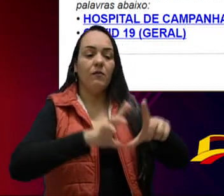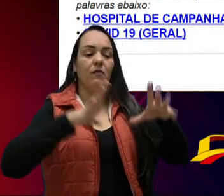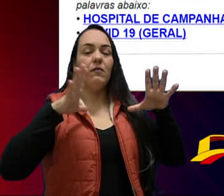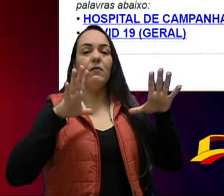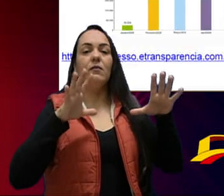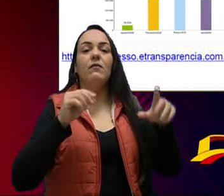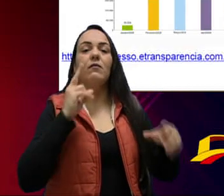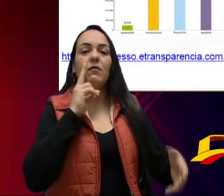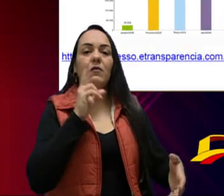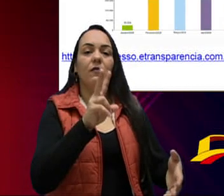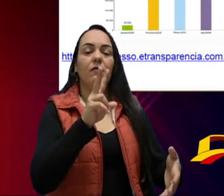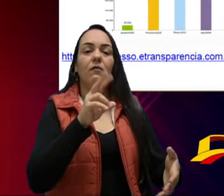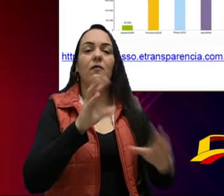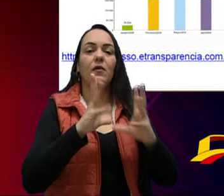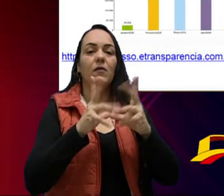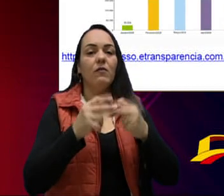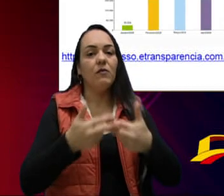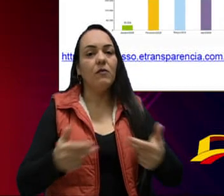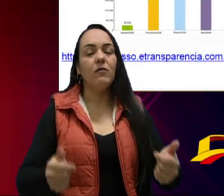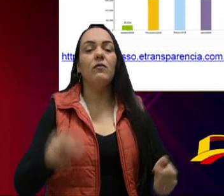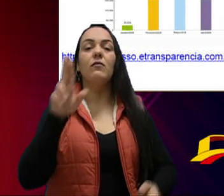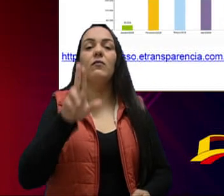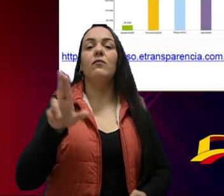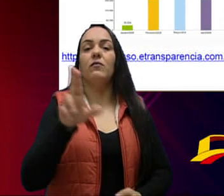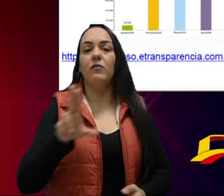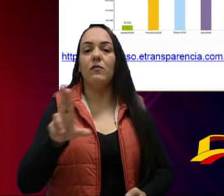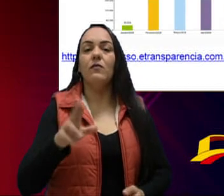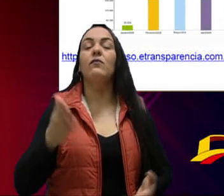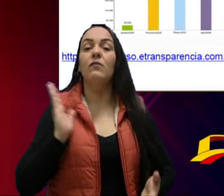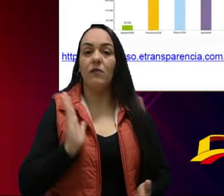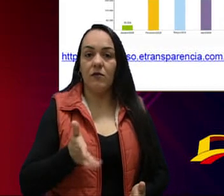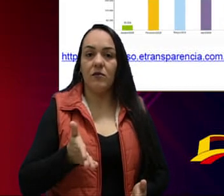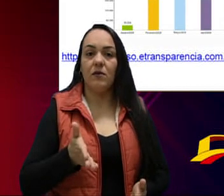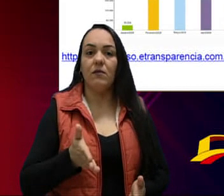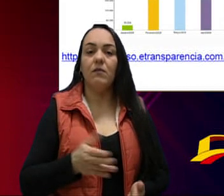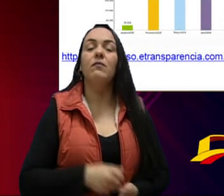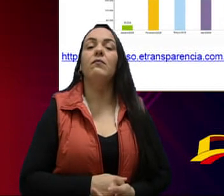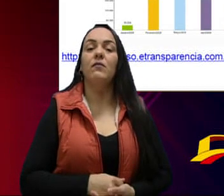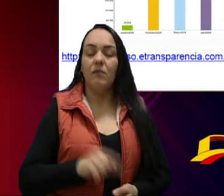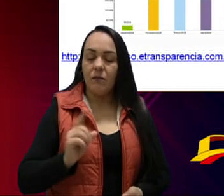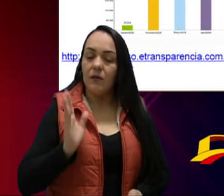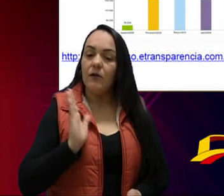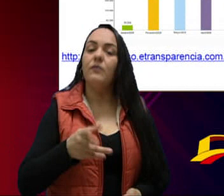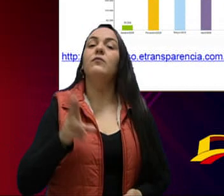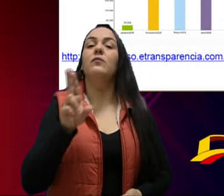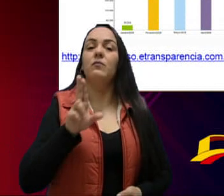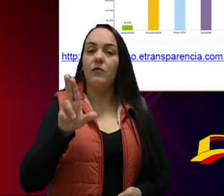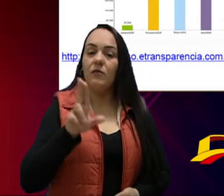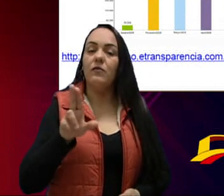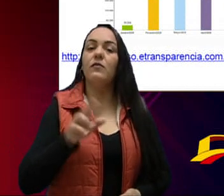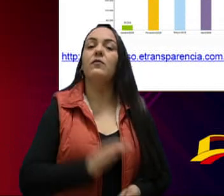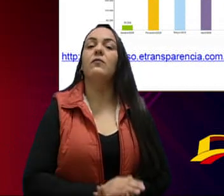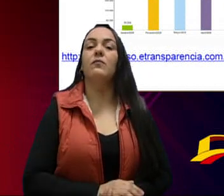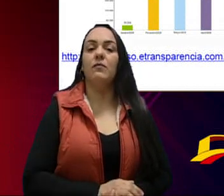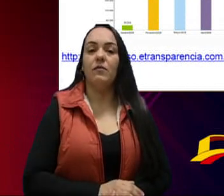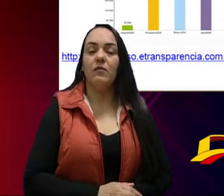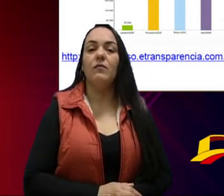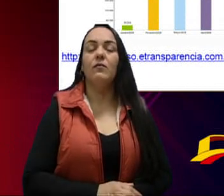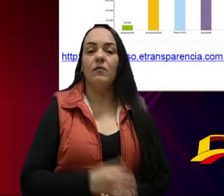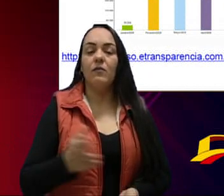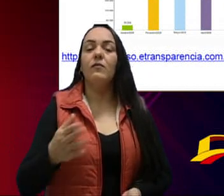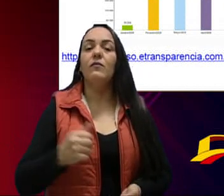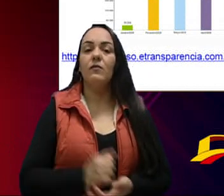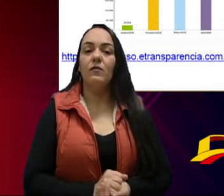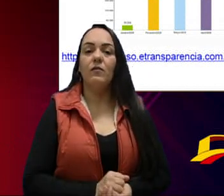a tela esses recursos estão sendo utilizados já foram já estão sendo utilizados doutor de mim pode falar melhor para gente